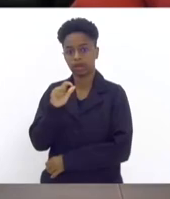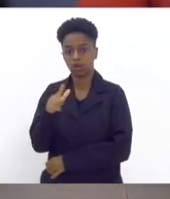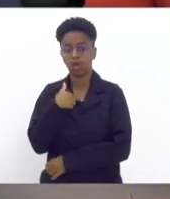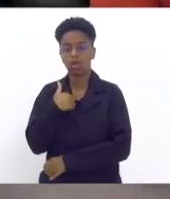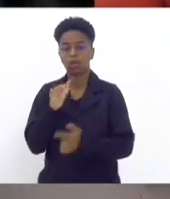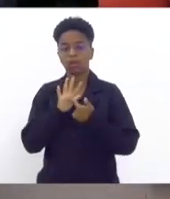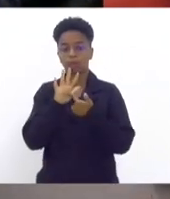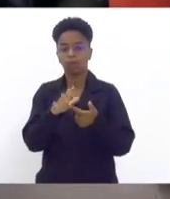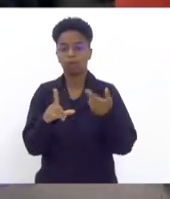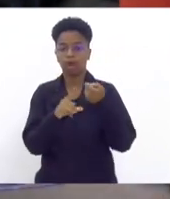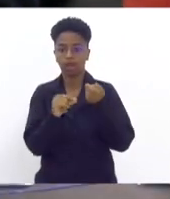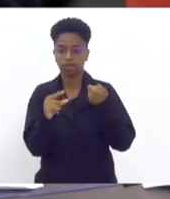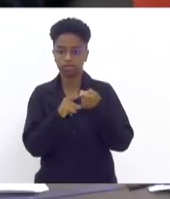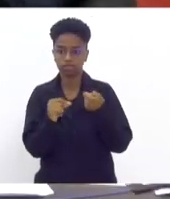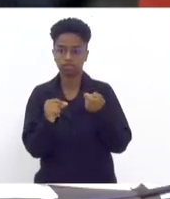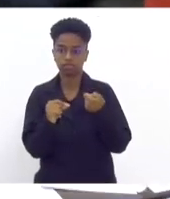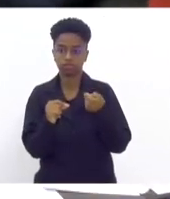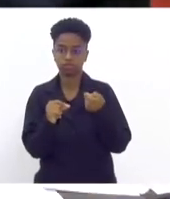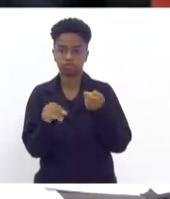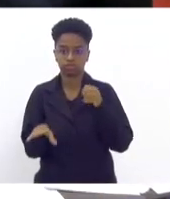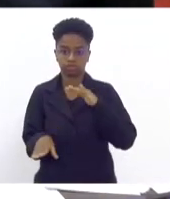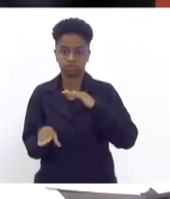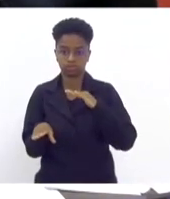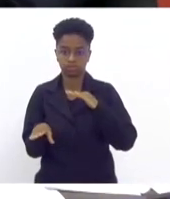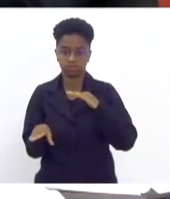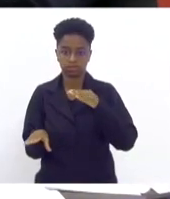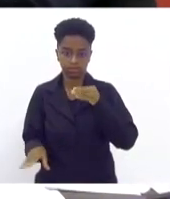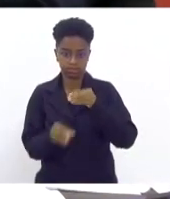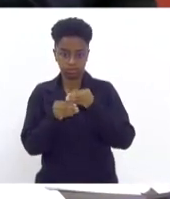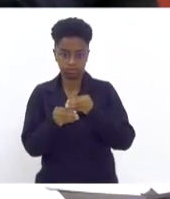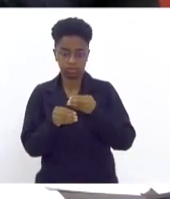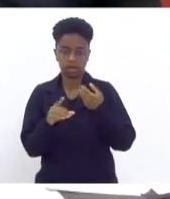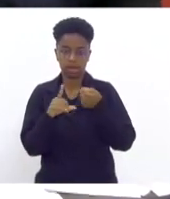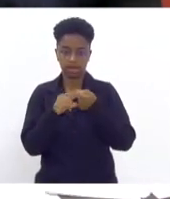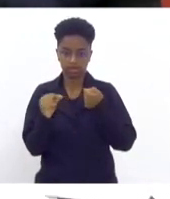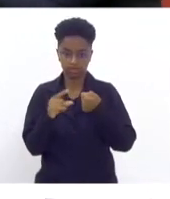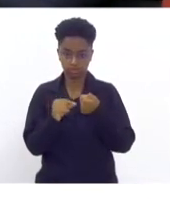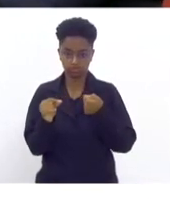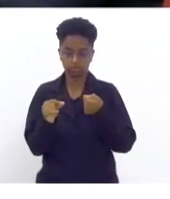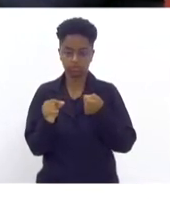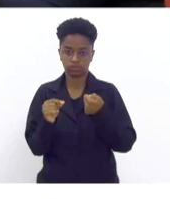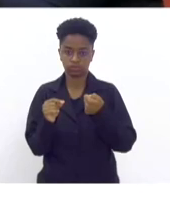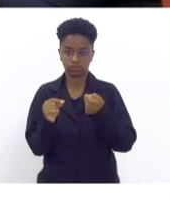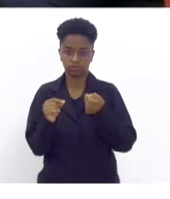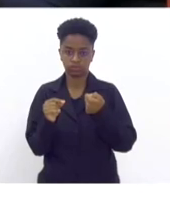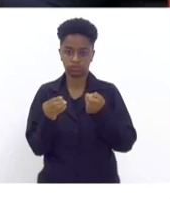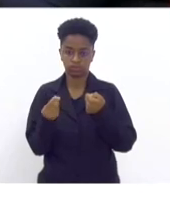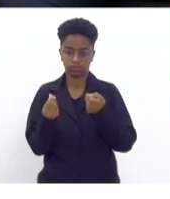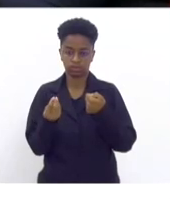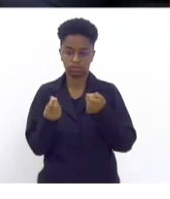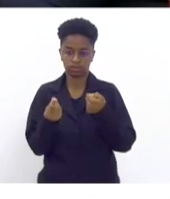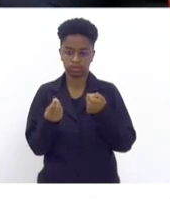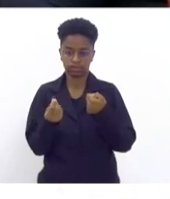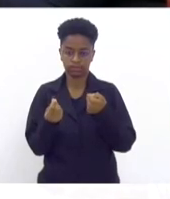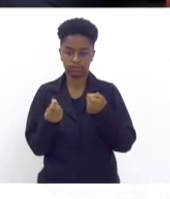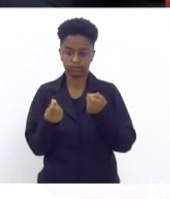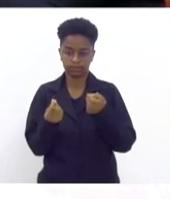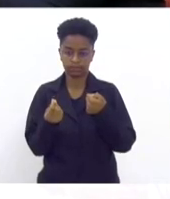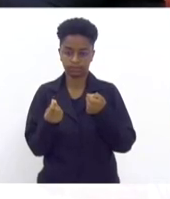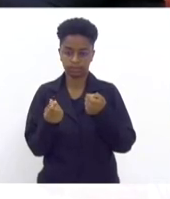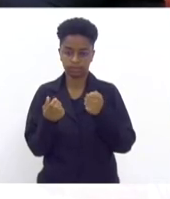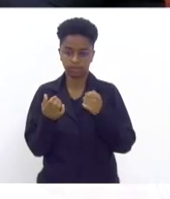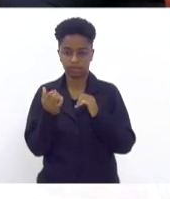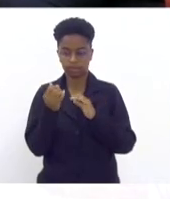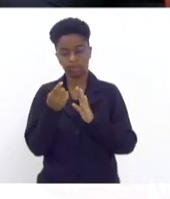artigo... Perfeito. Quero acrescentar o artigo... deixa eu dar aqui. A declaração não